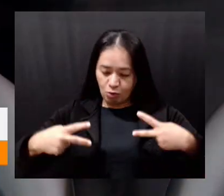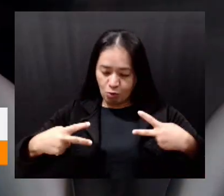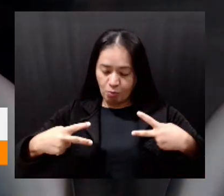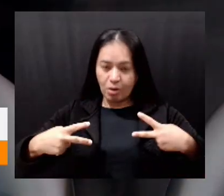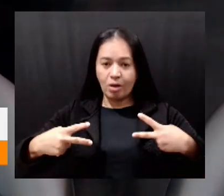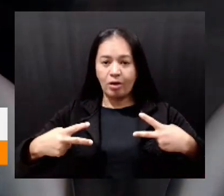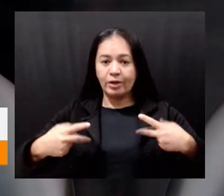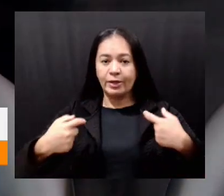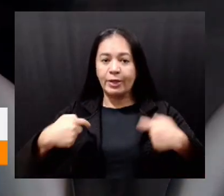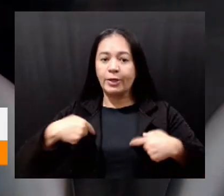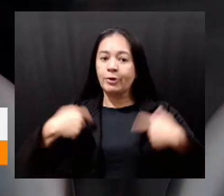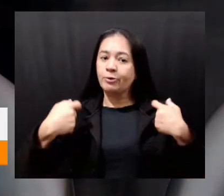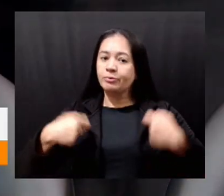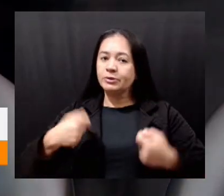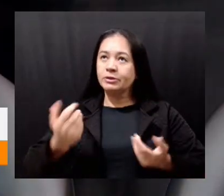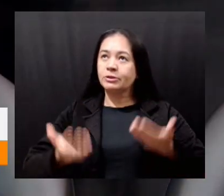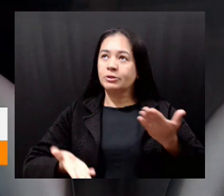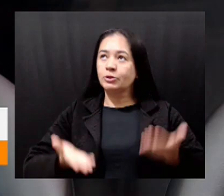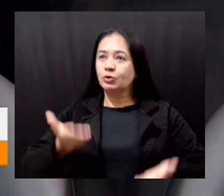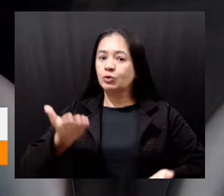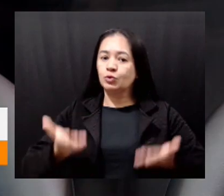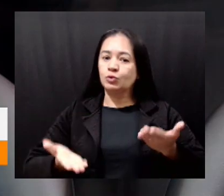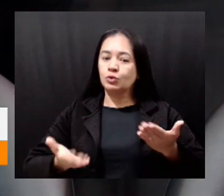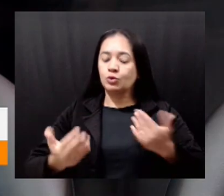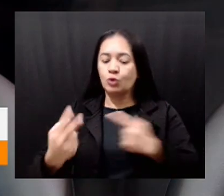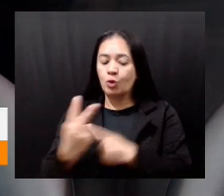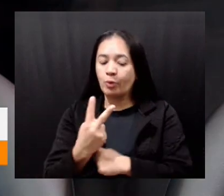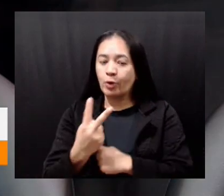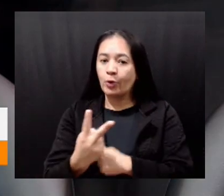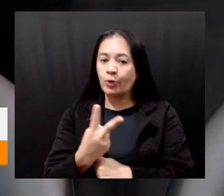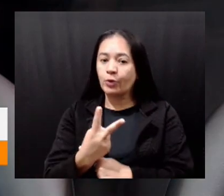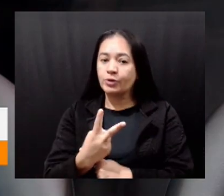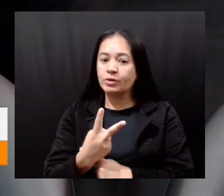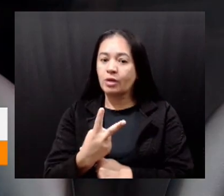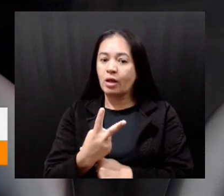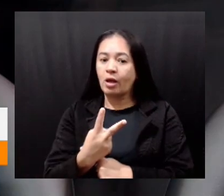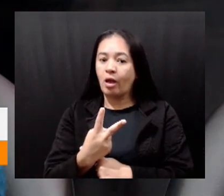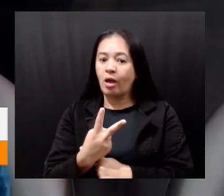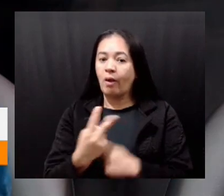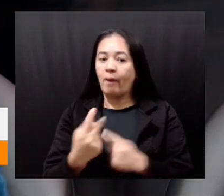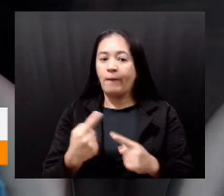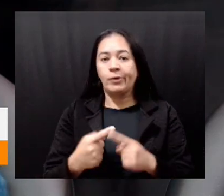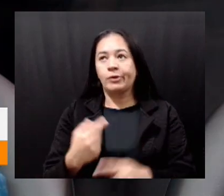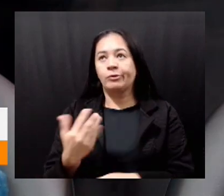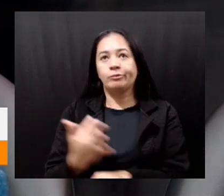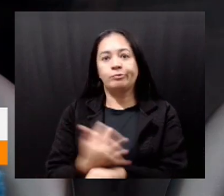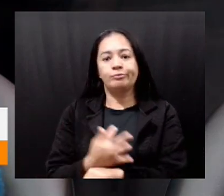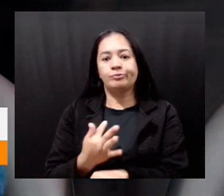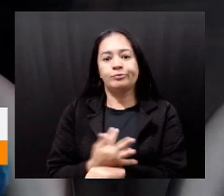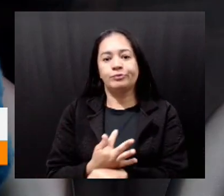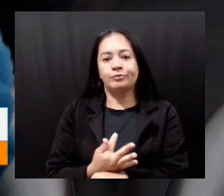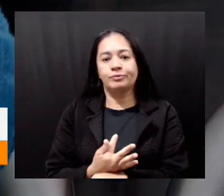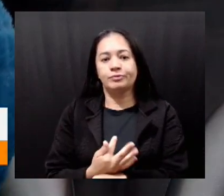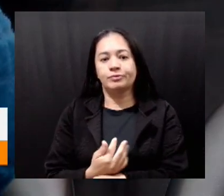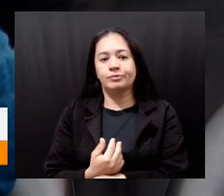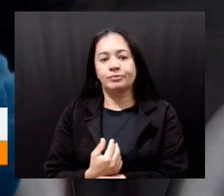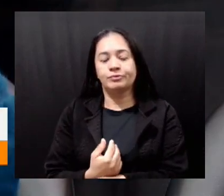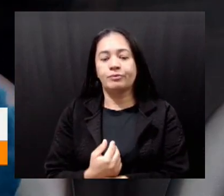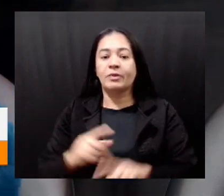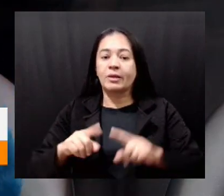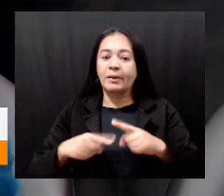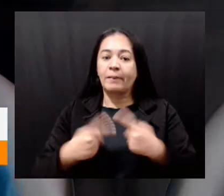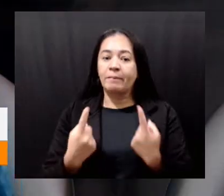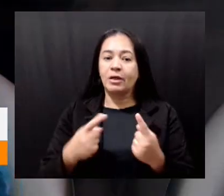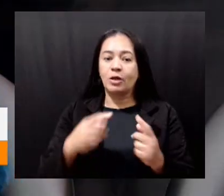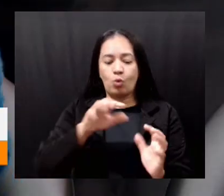me equilibrar, preciso me cuidar, porque senão não vou dar conta. E depois disso, quando o mundo começou a